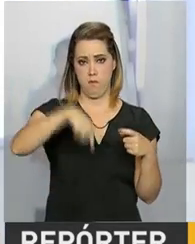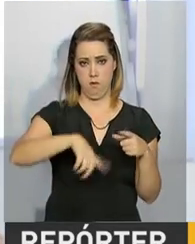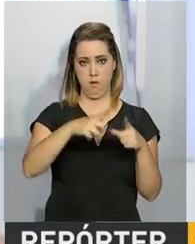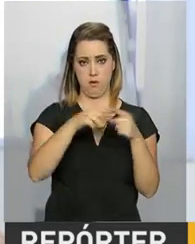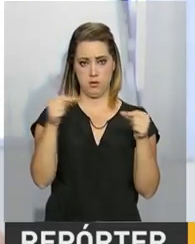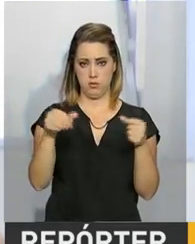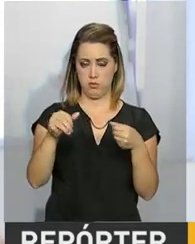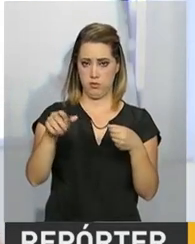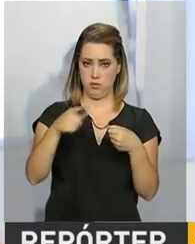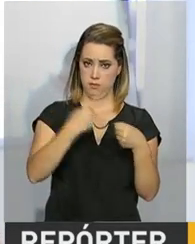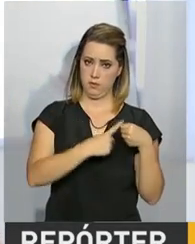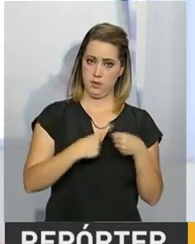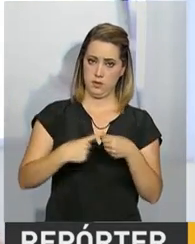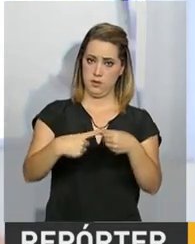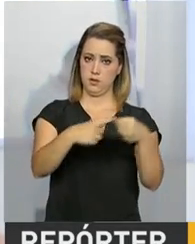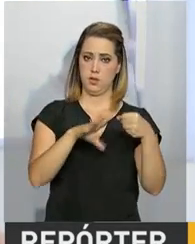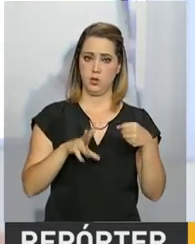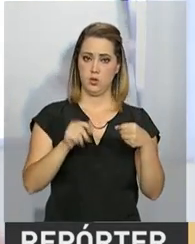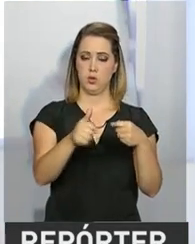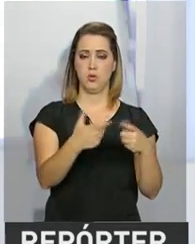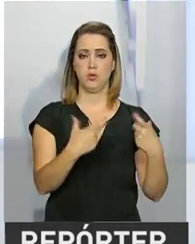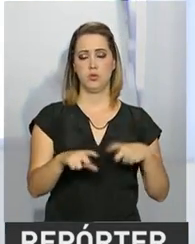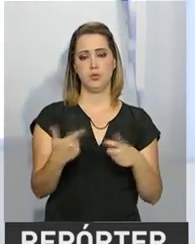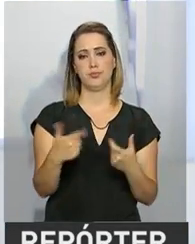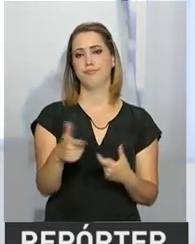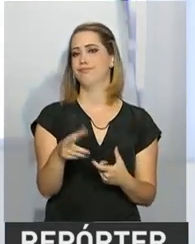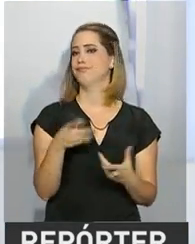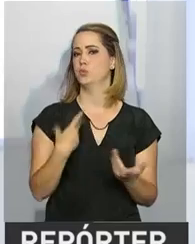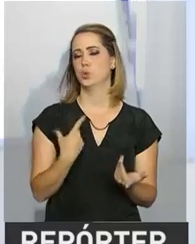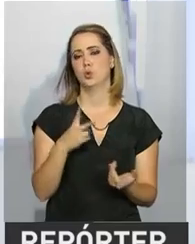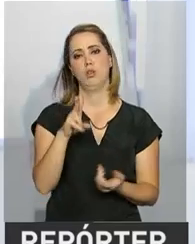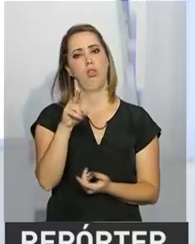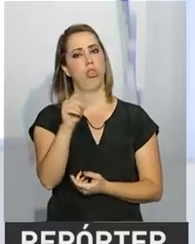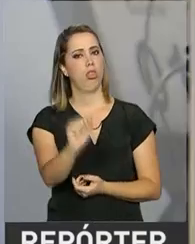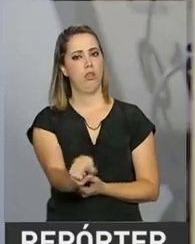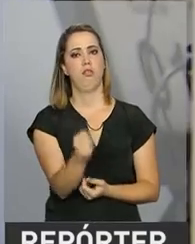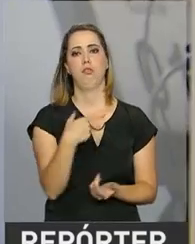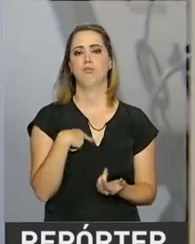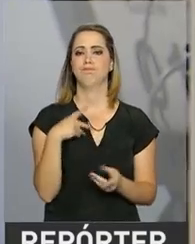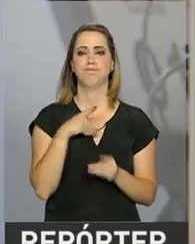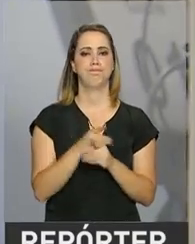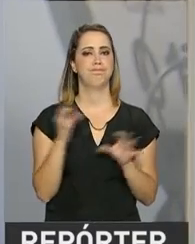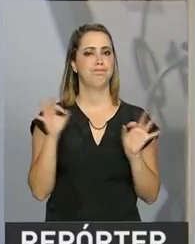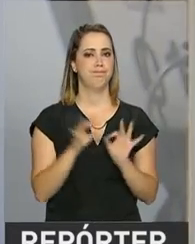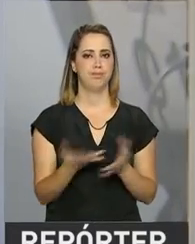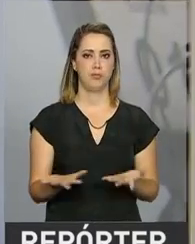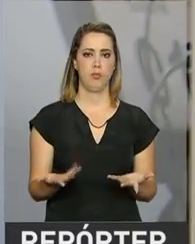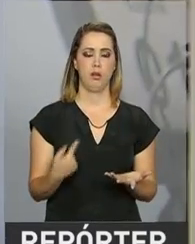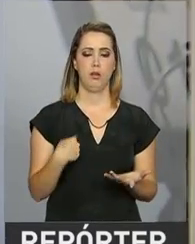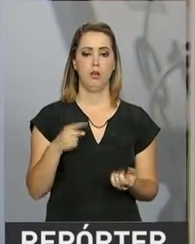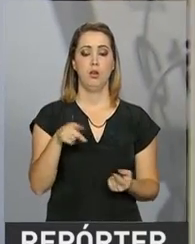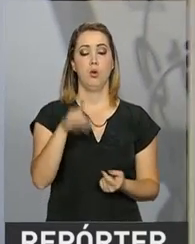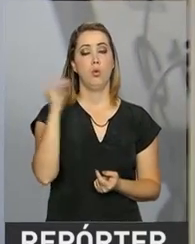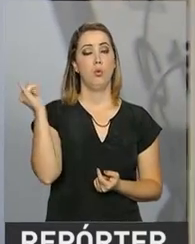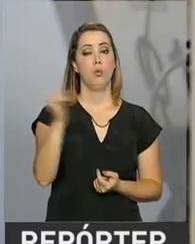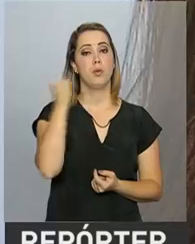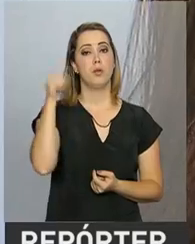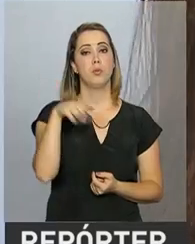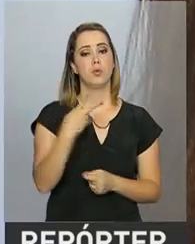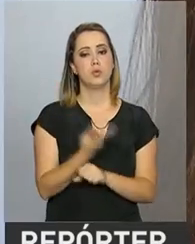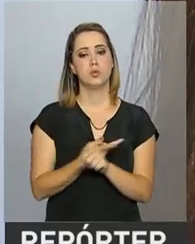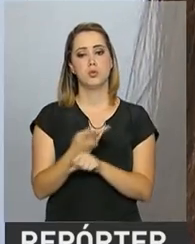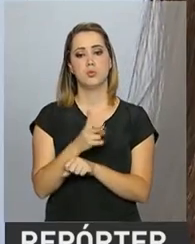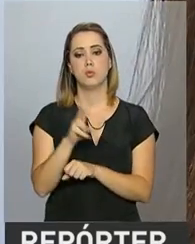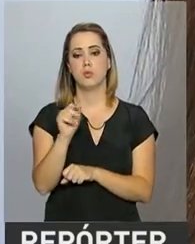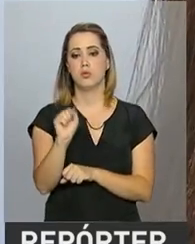em comércio, em todas as áreas não encontro. Sempre procuro, sempre estou atrás. Para Marília, o importante na busca de uma vaga